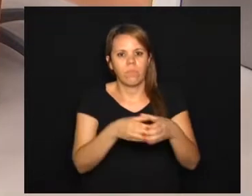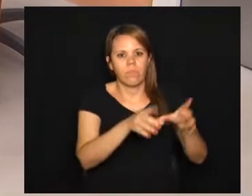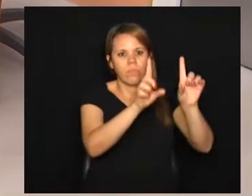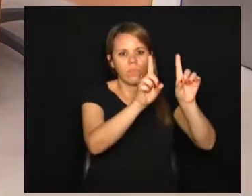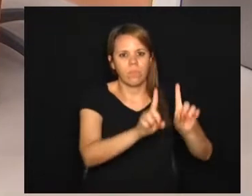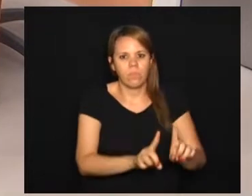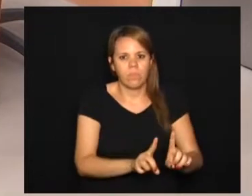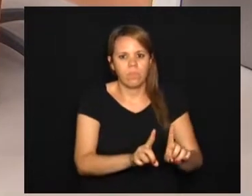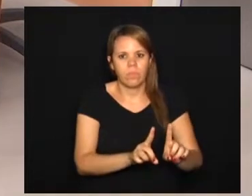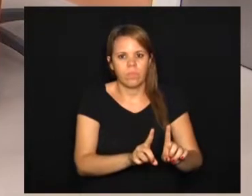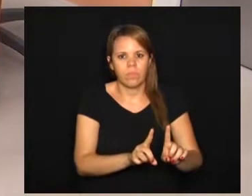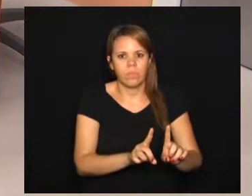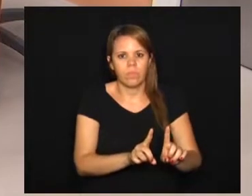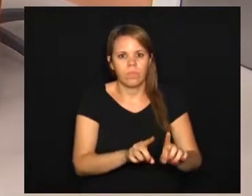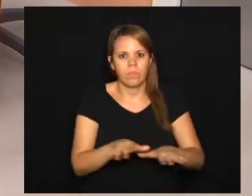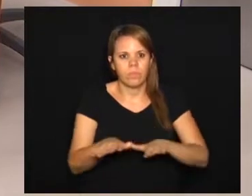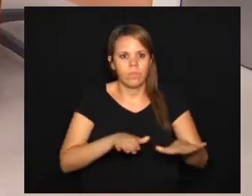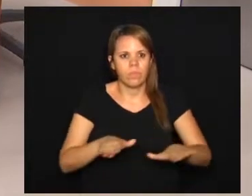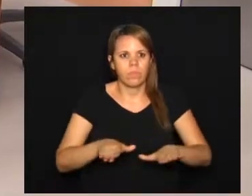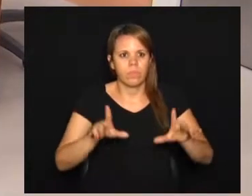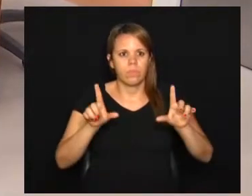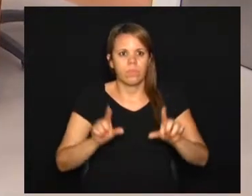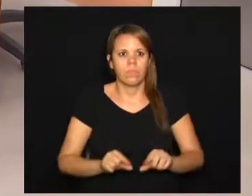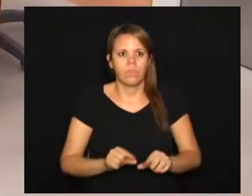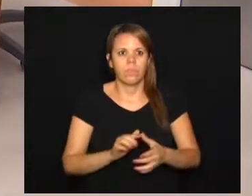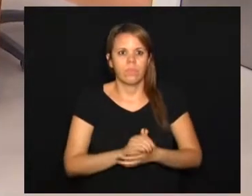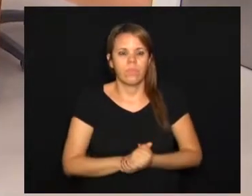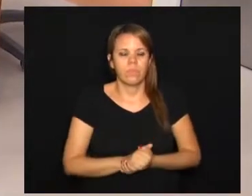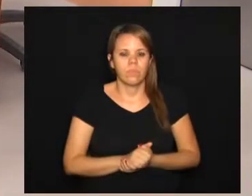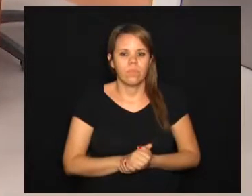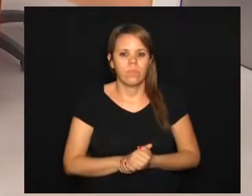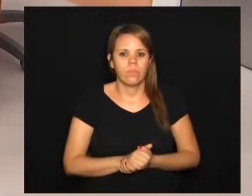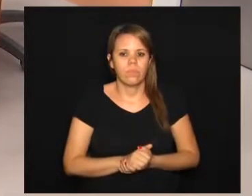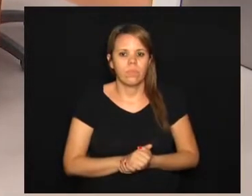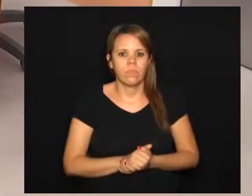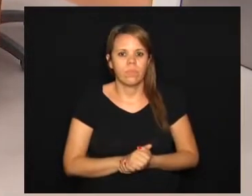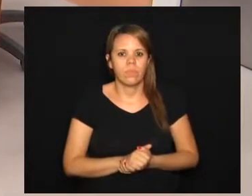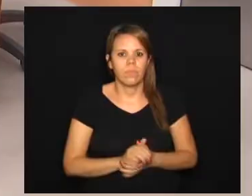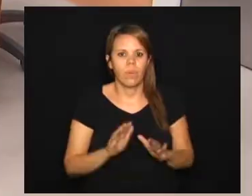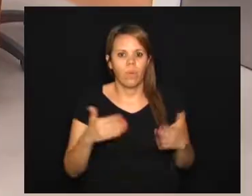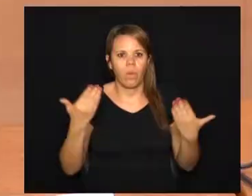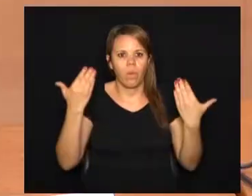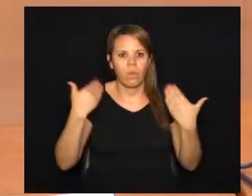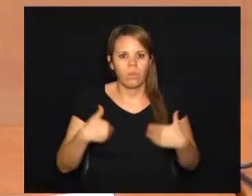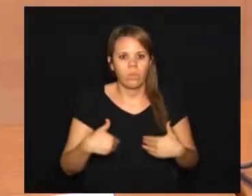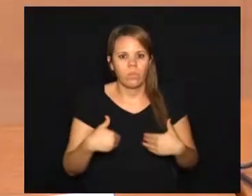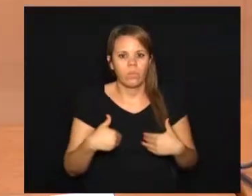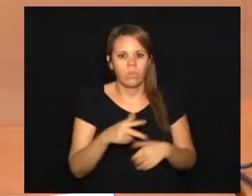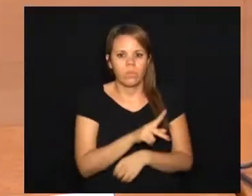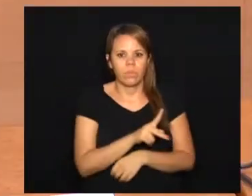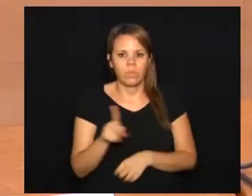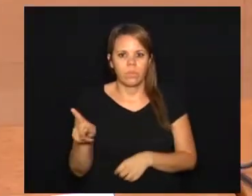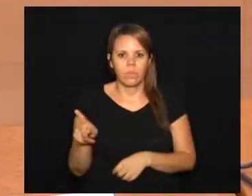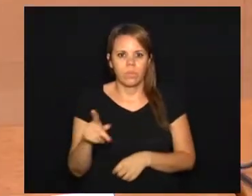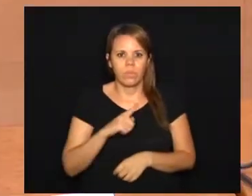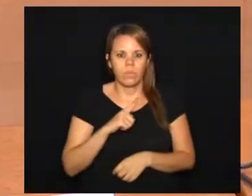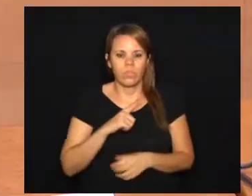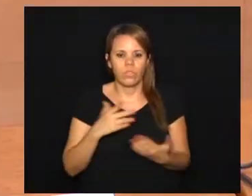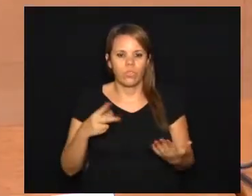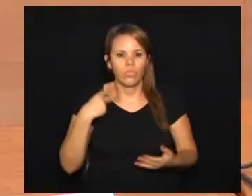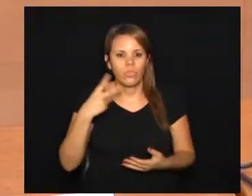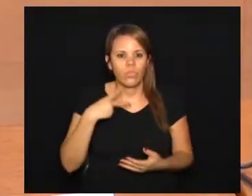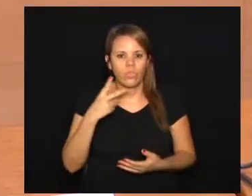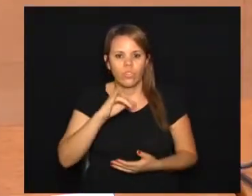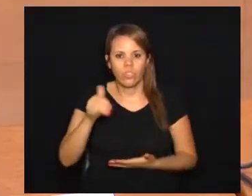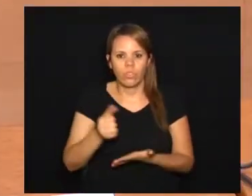com Deficiência e Mobilidade Reduzida, a qual eu sou presidente, e temos aqui os vereadores